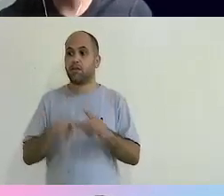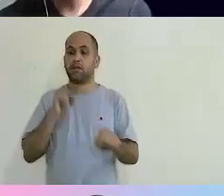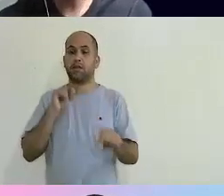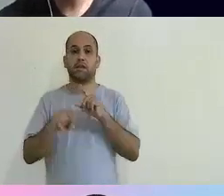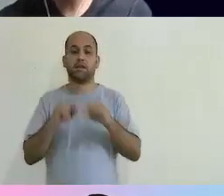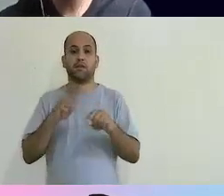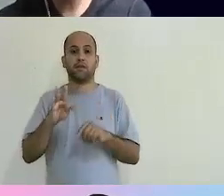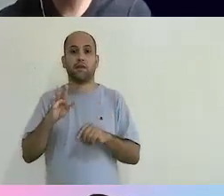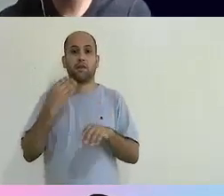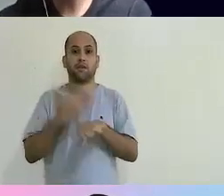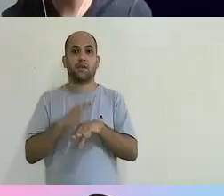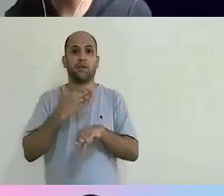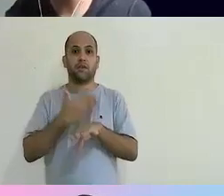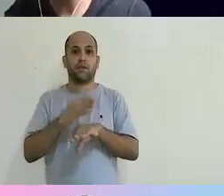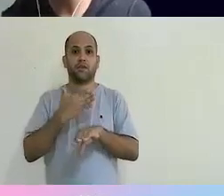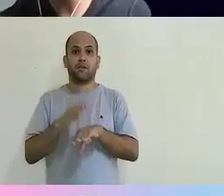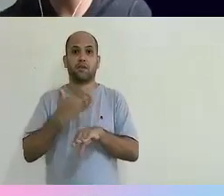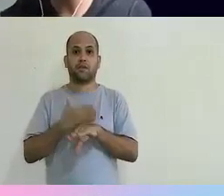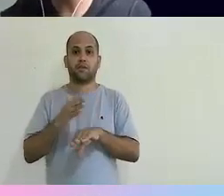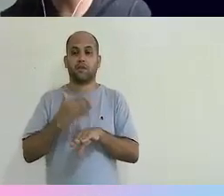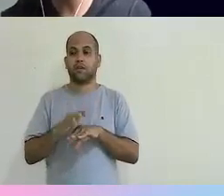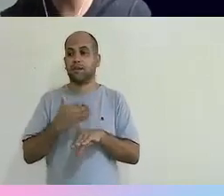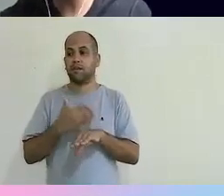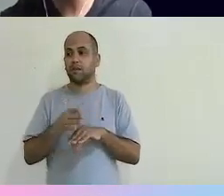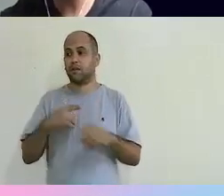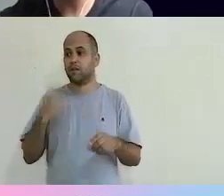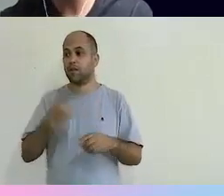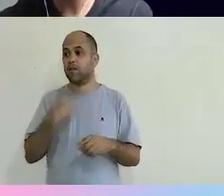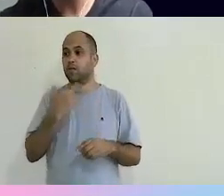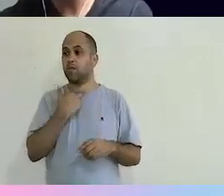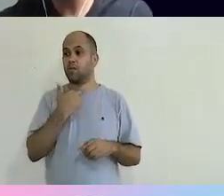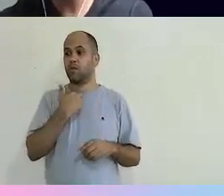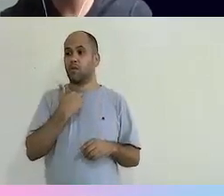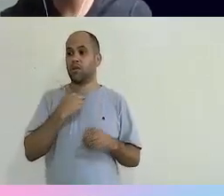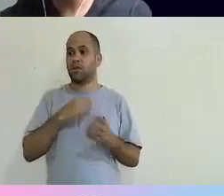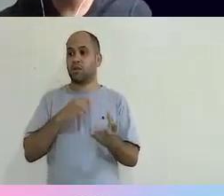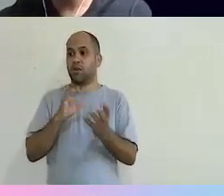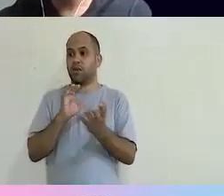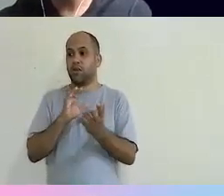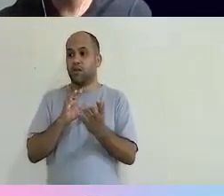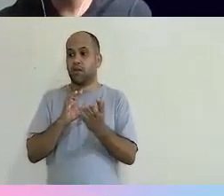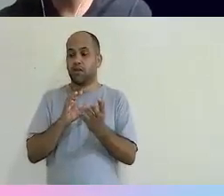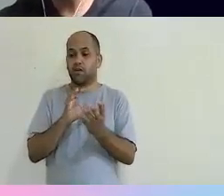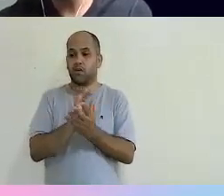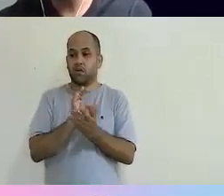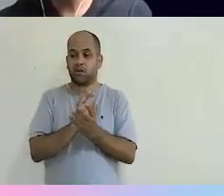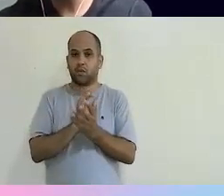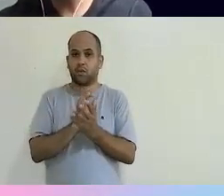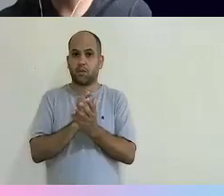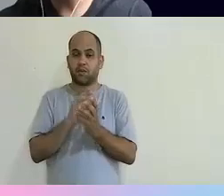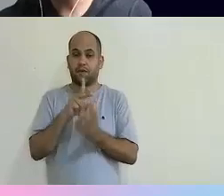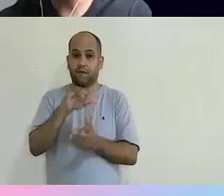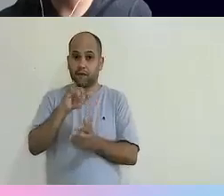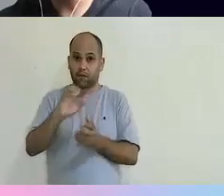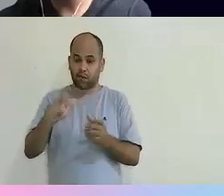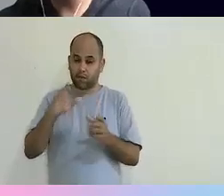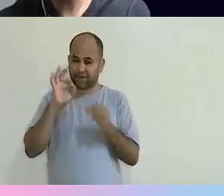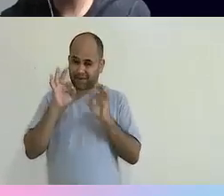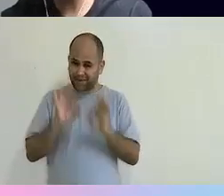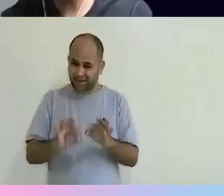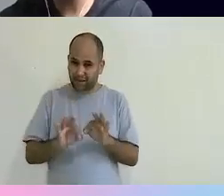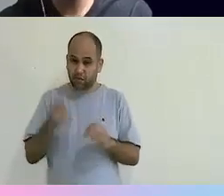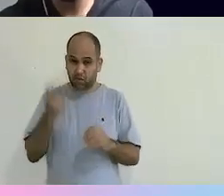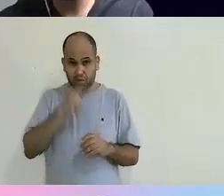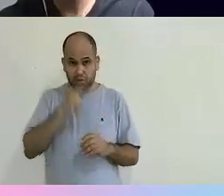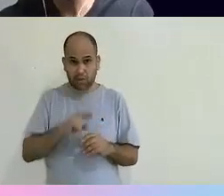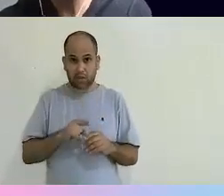que durante anos a gente já se questionava, será que a gente não pode fazer dinâmicas de grupo virtuais? Será que isso dá certo? Será que a gente consegue? A gente já